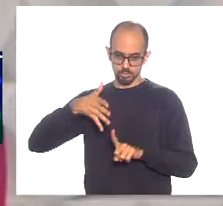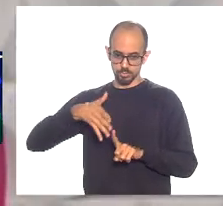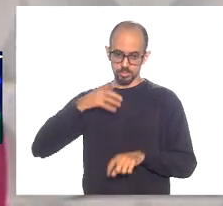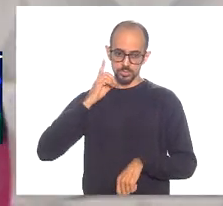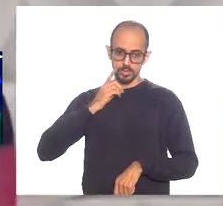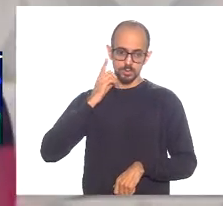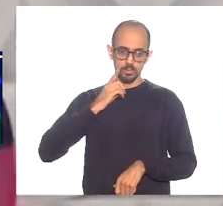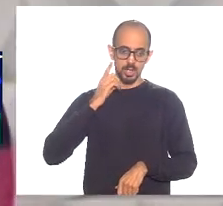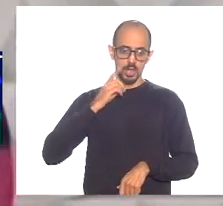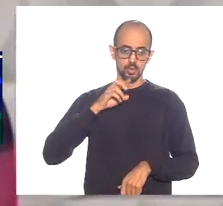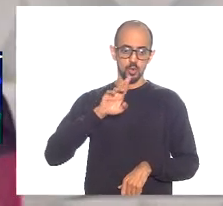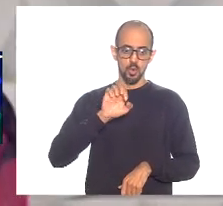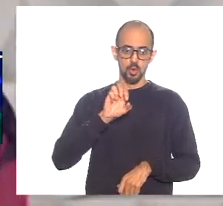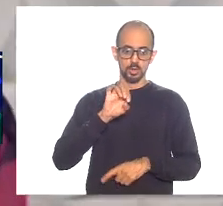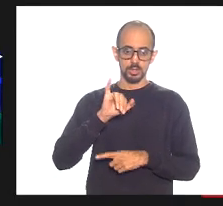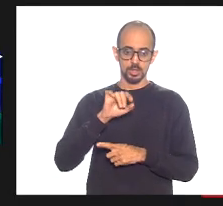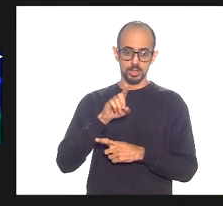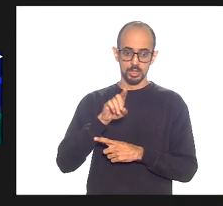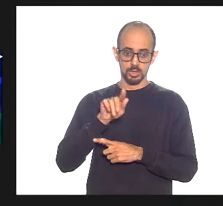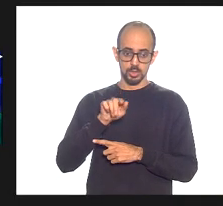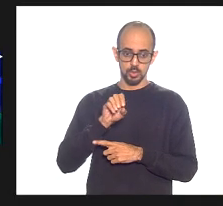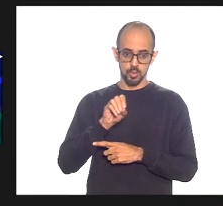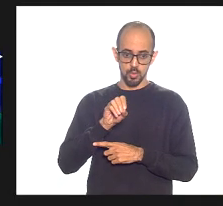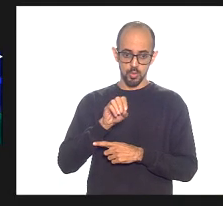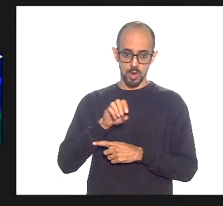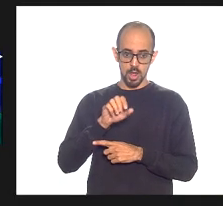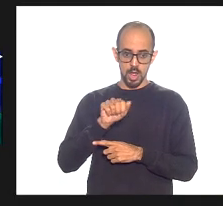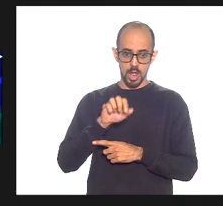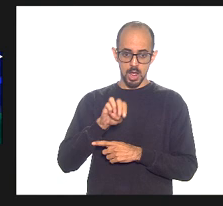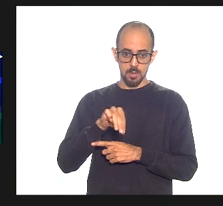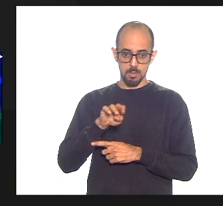Rodrigo Amorim deputado